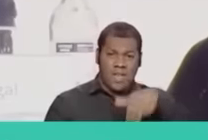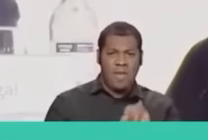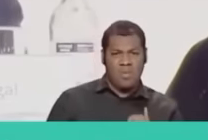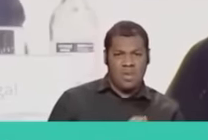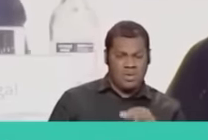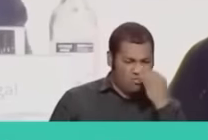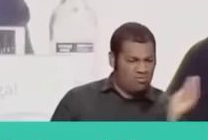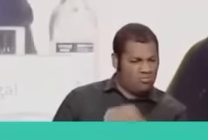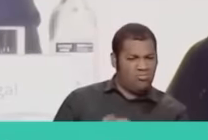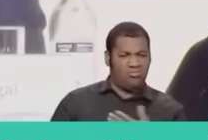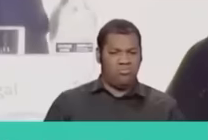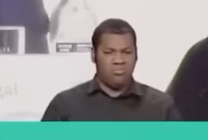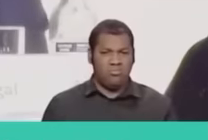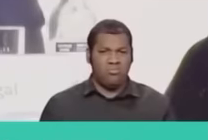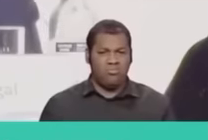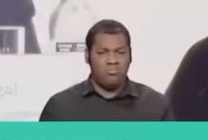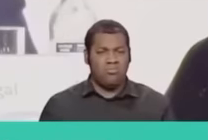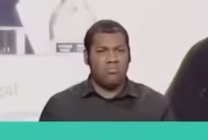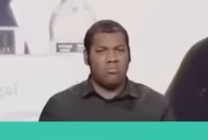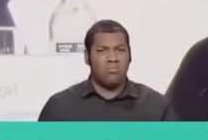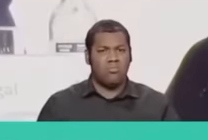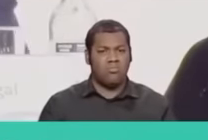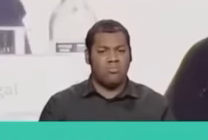muito a desejar naquilo que as pessoas esperam do FMI.